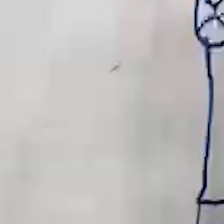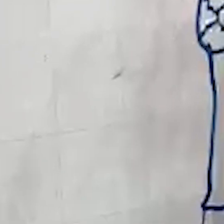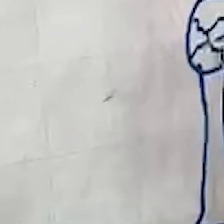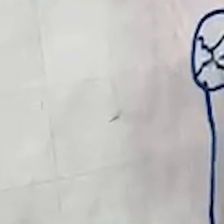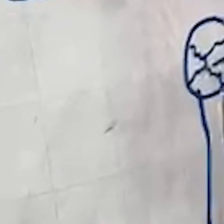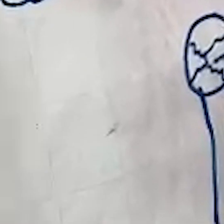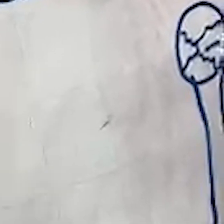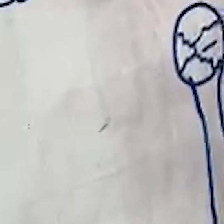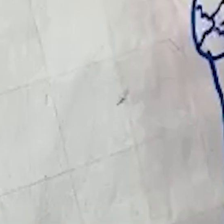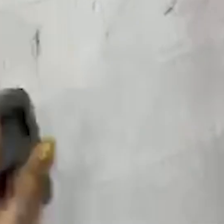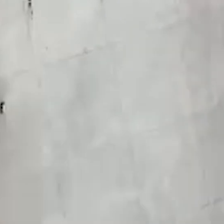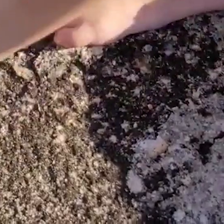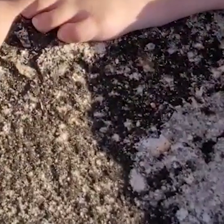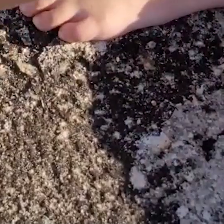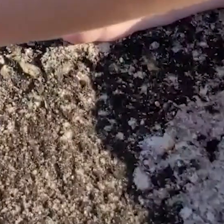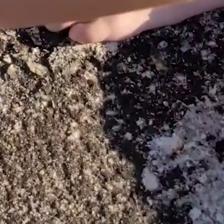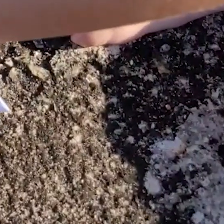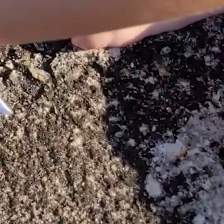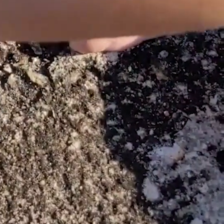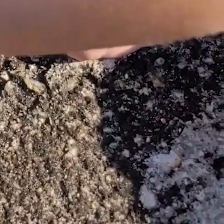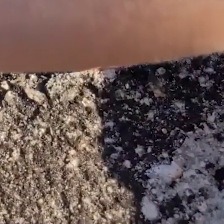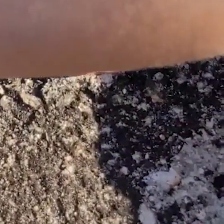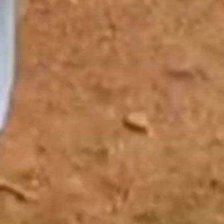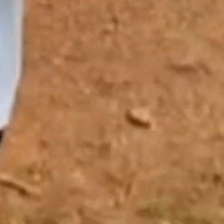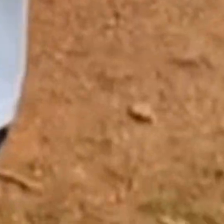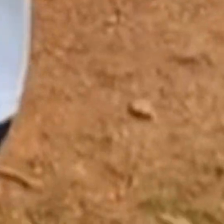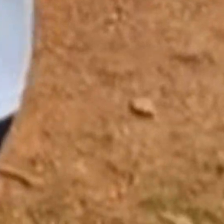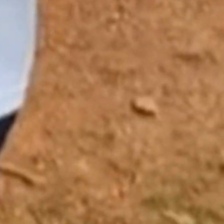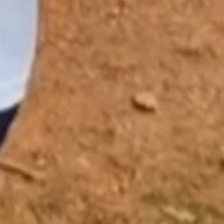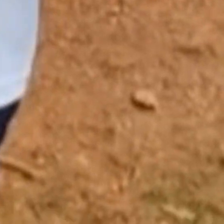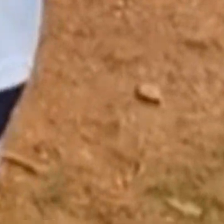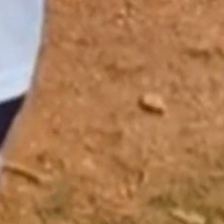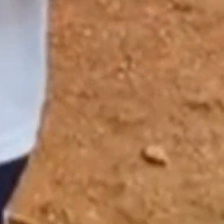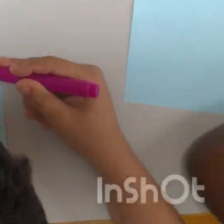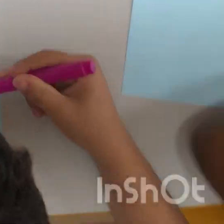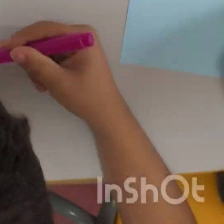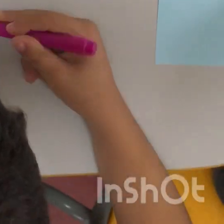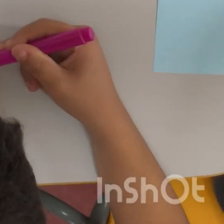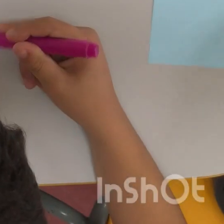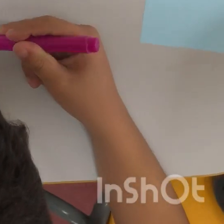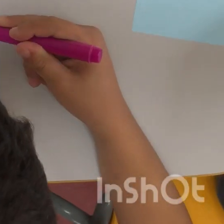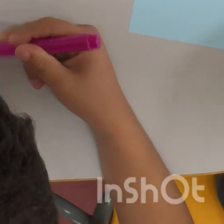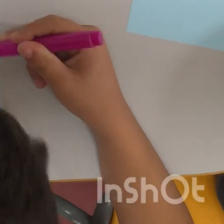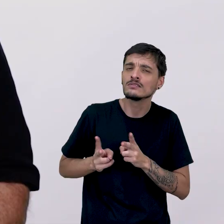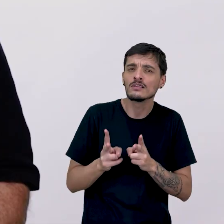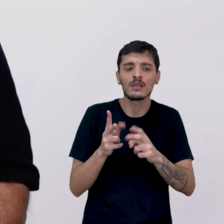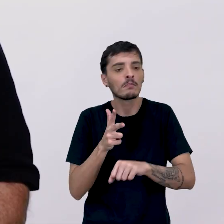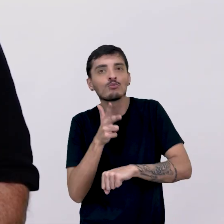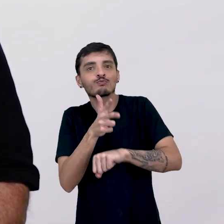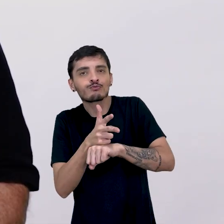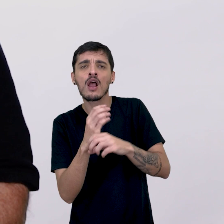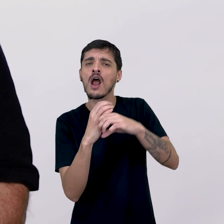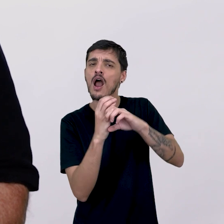enquadramentos, narrativas e elaborações sobre as suas relações com o mundo. Quando se enquadra, o que quer que seja, o que se